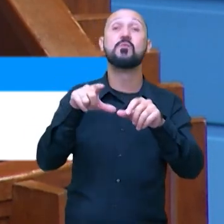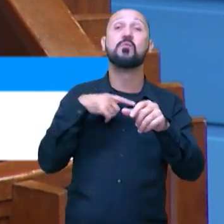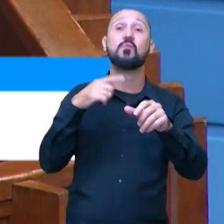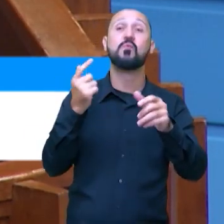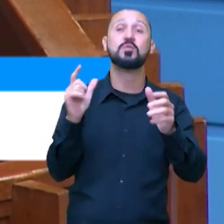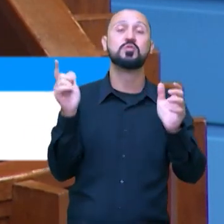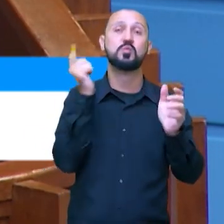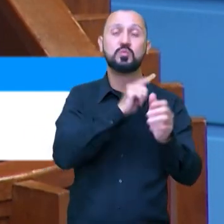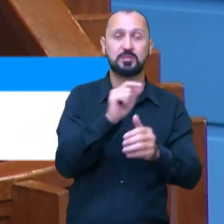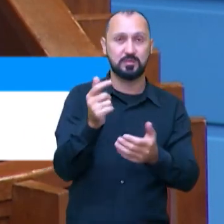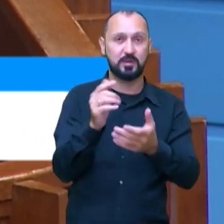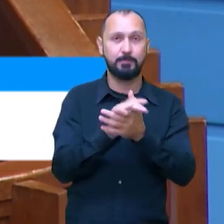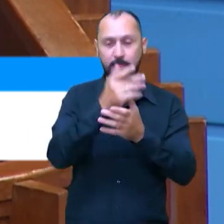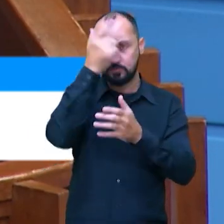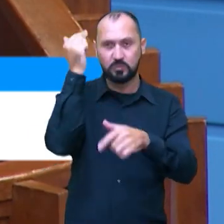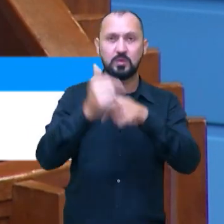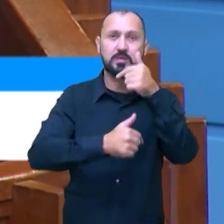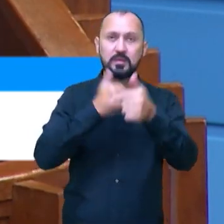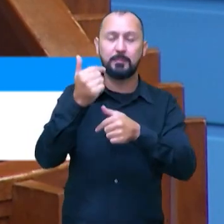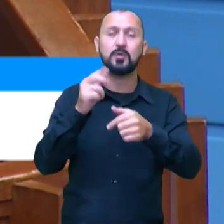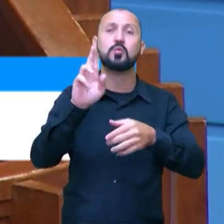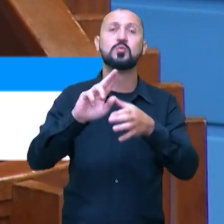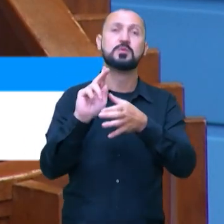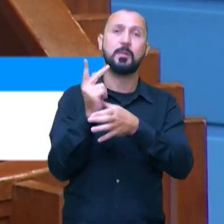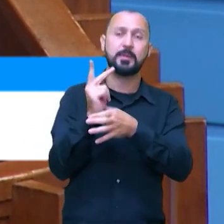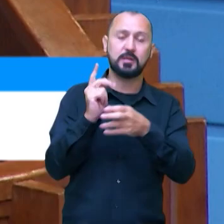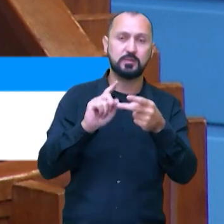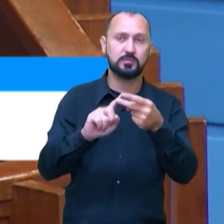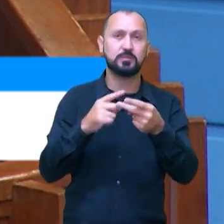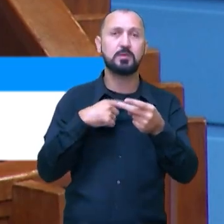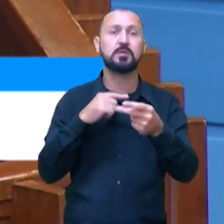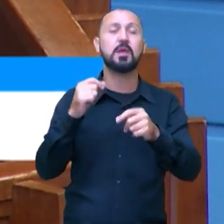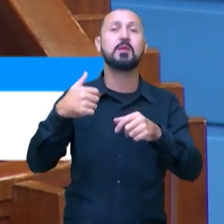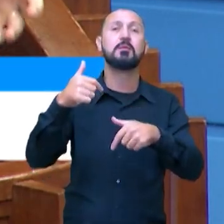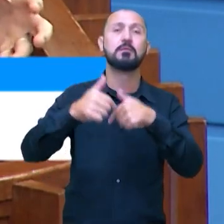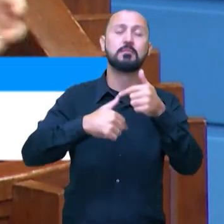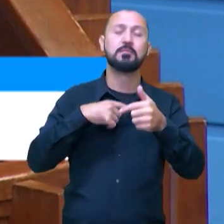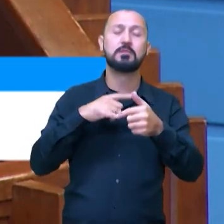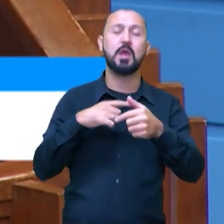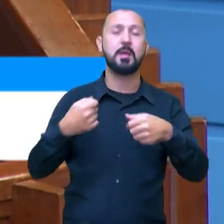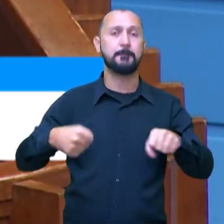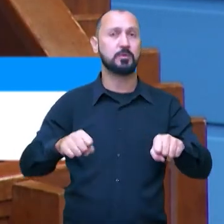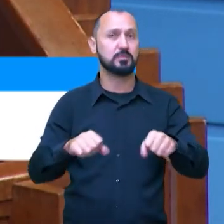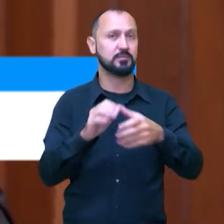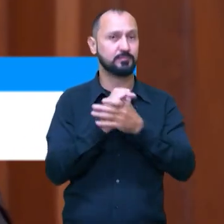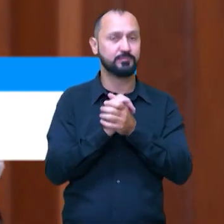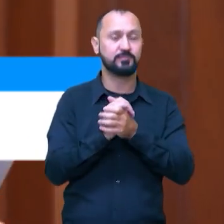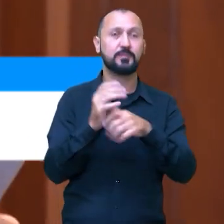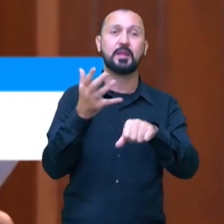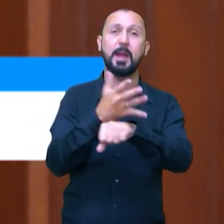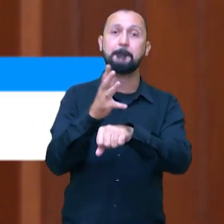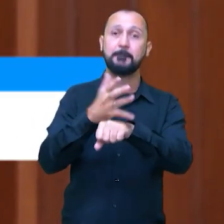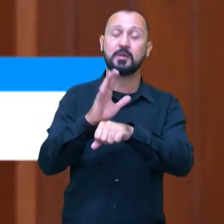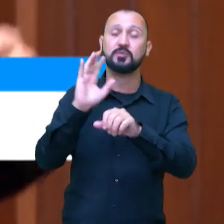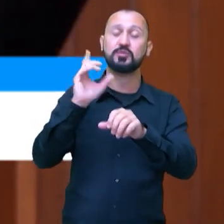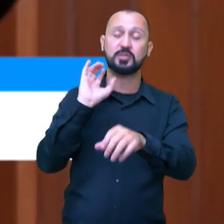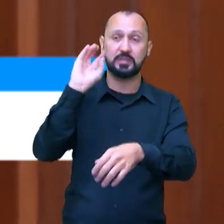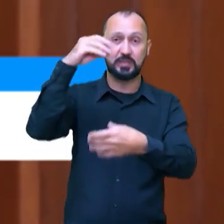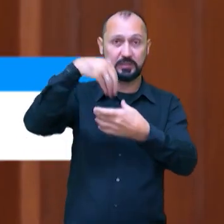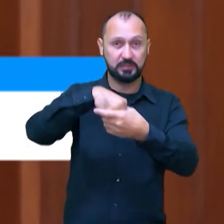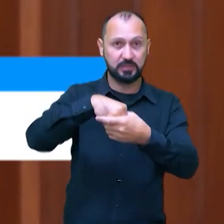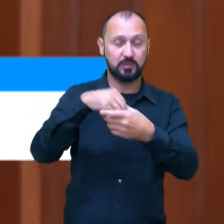fosse beneficiado. As pessoas que trabalham com aplicativos, donos de motocicleta. Entre as práticas